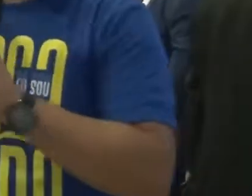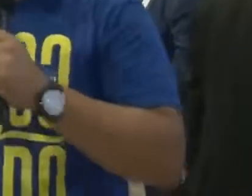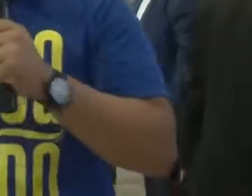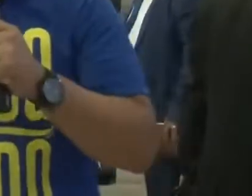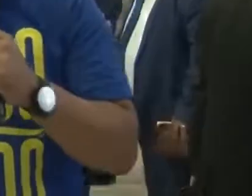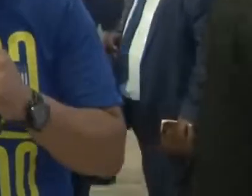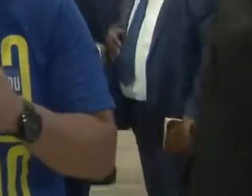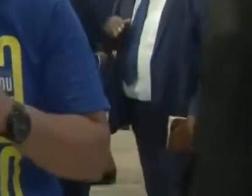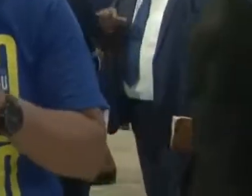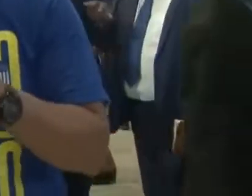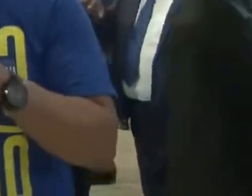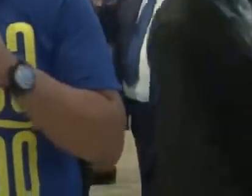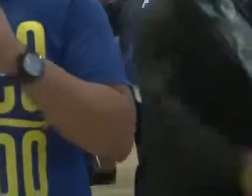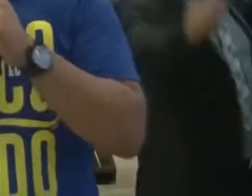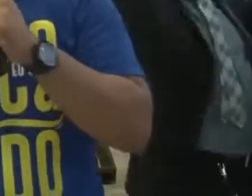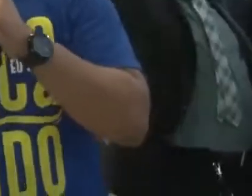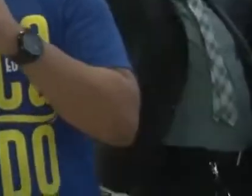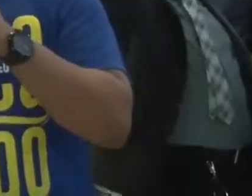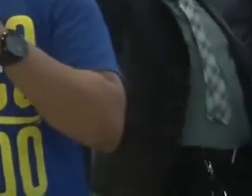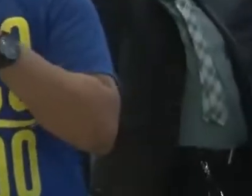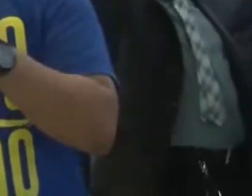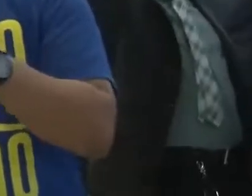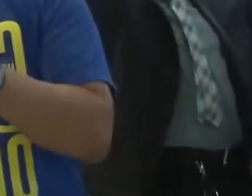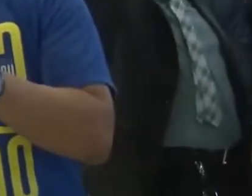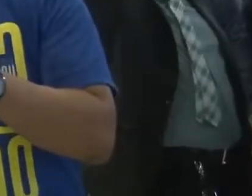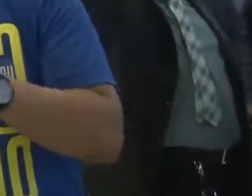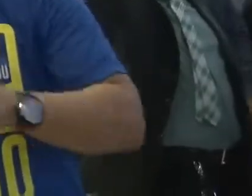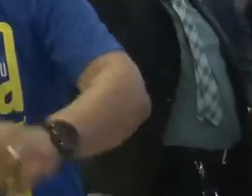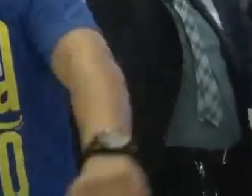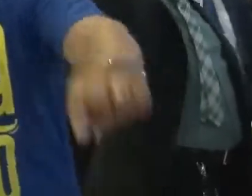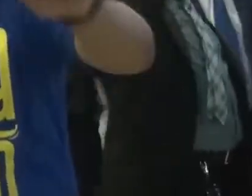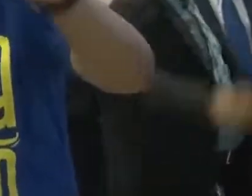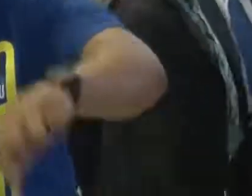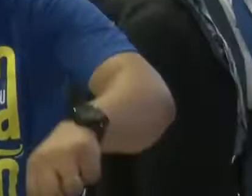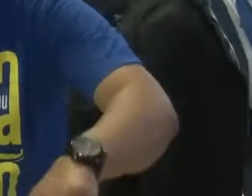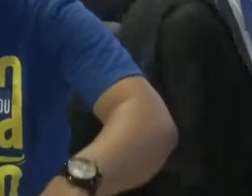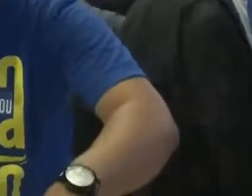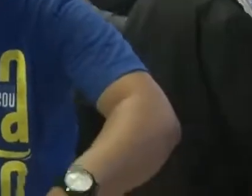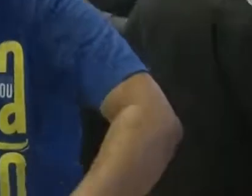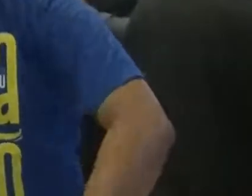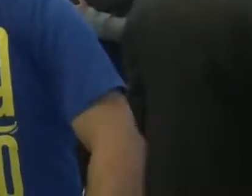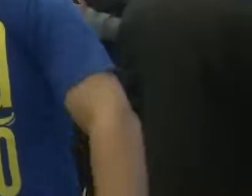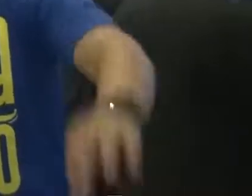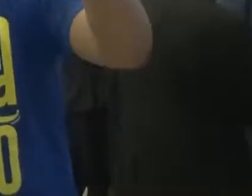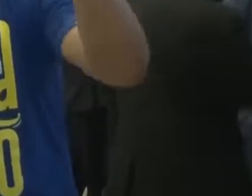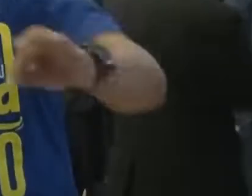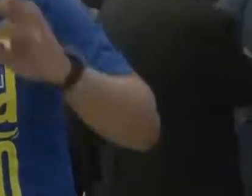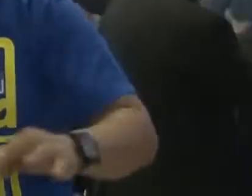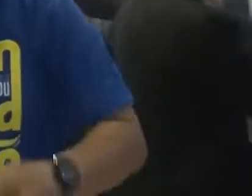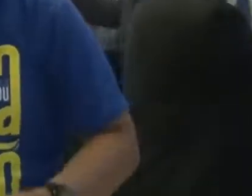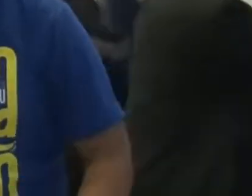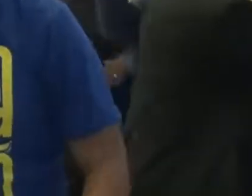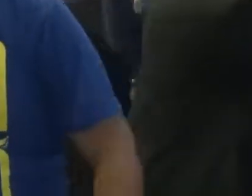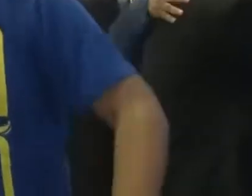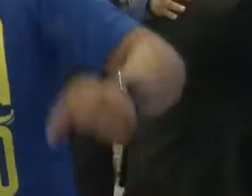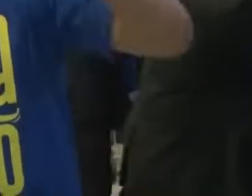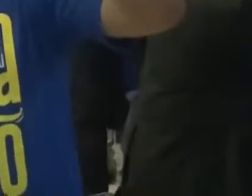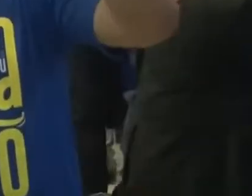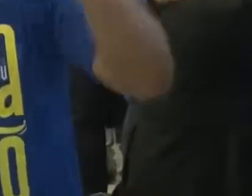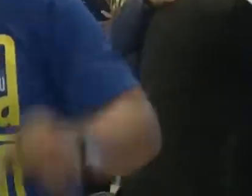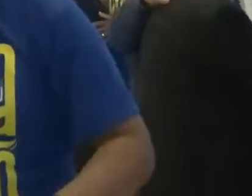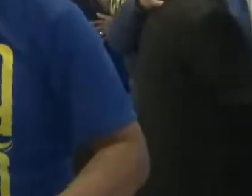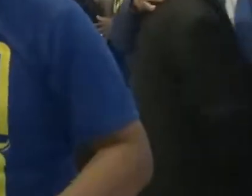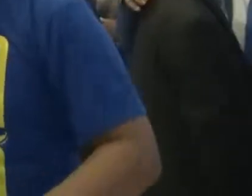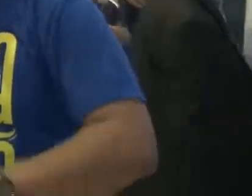Glória a Deus, o que Deus fez aqui na Uma Década é o avivamento que Deus prometeu que iria fazer e está acontecendo